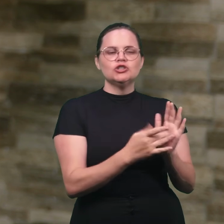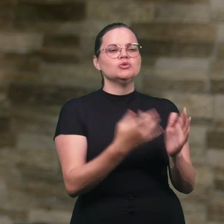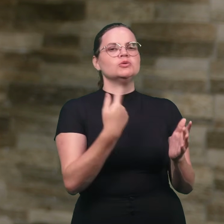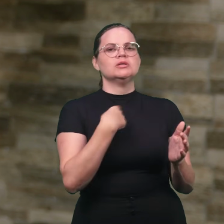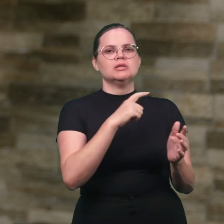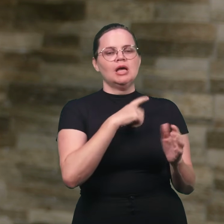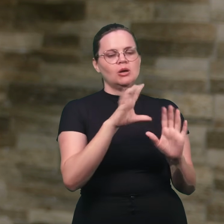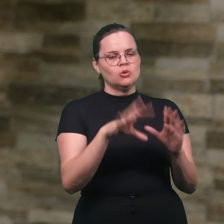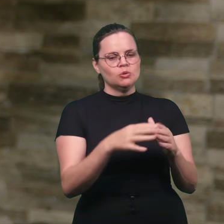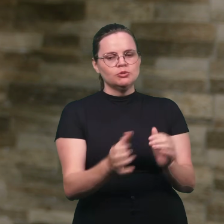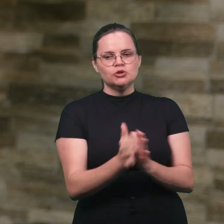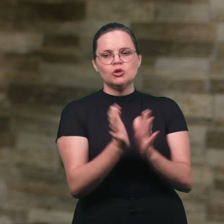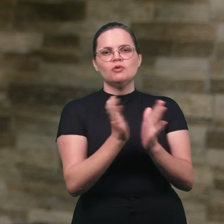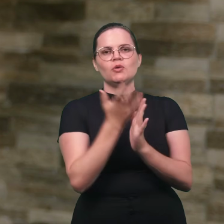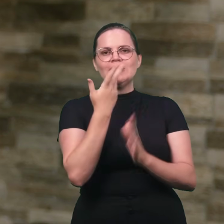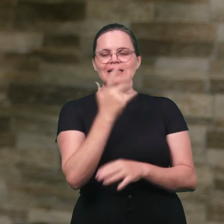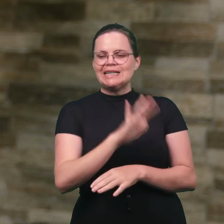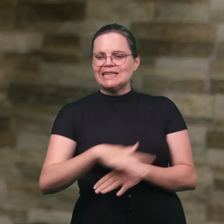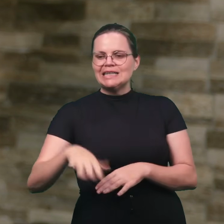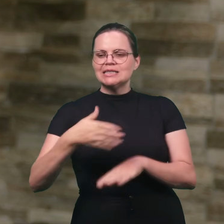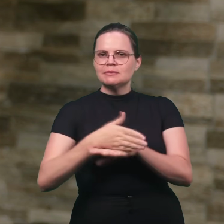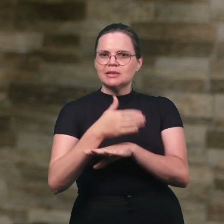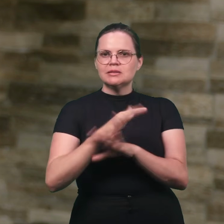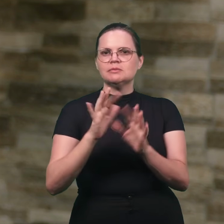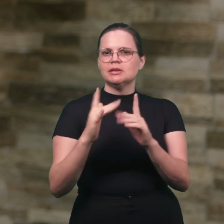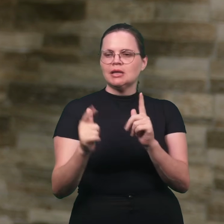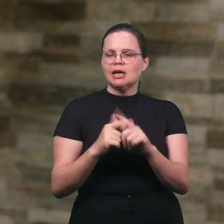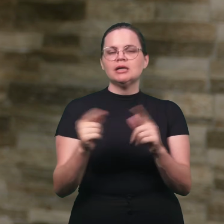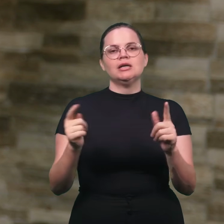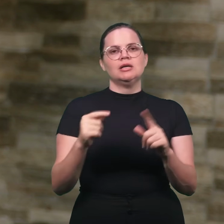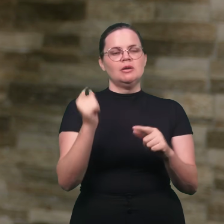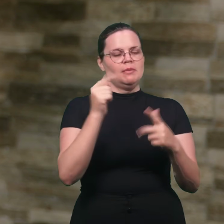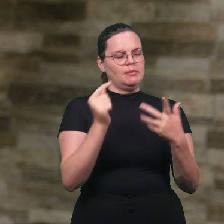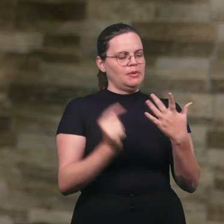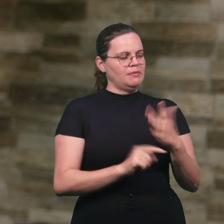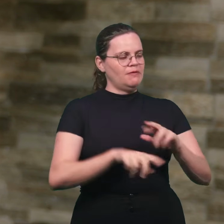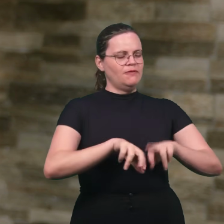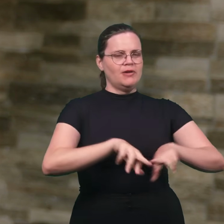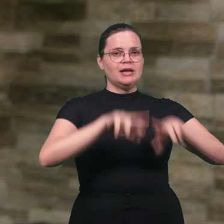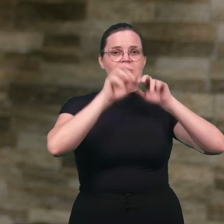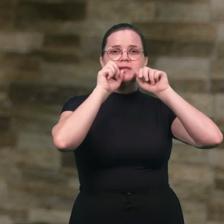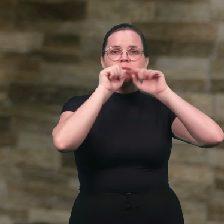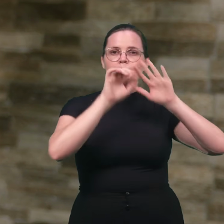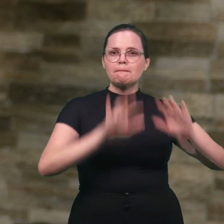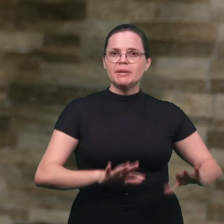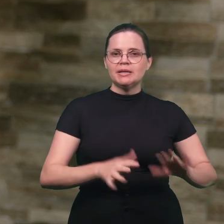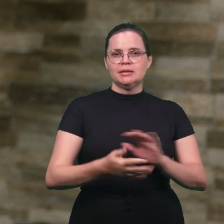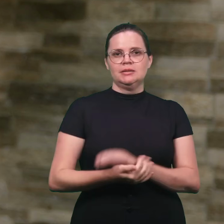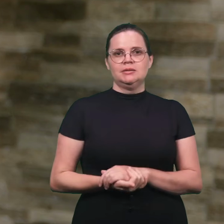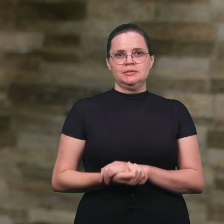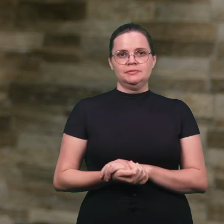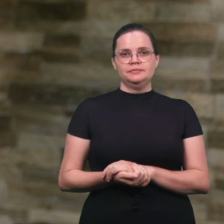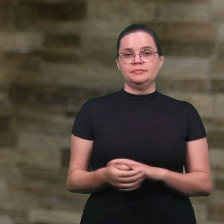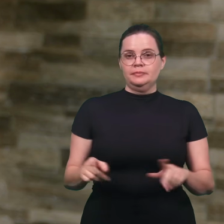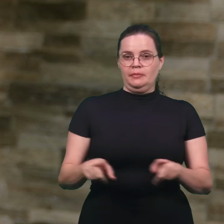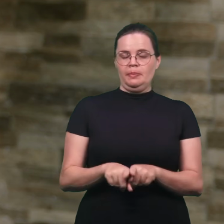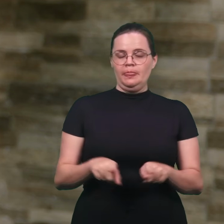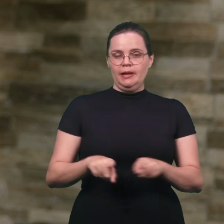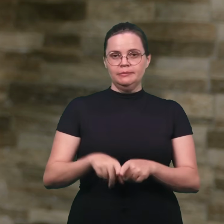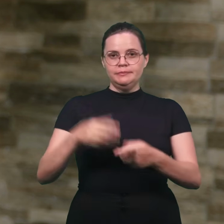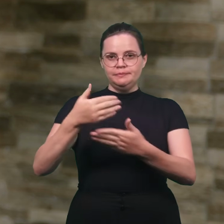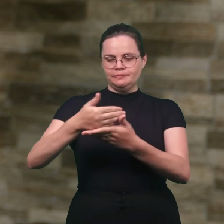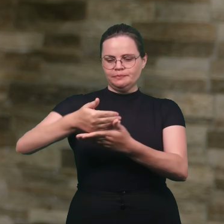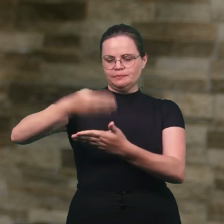grupo de louvor. É uma obra que ela não vê dificuldades. Os muros aqui também falam de tudo aquilo que muitas